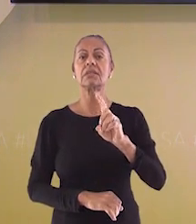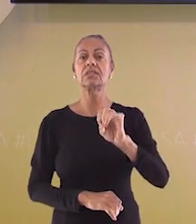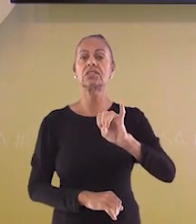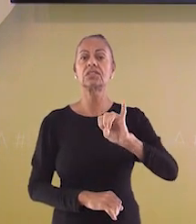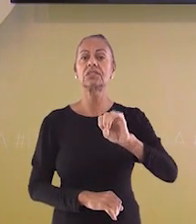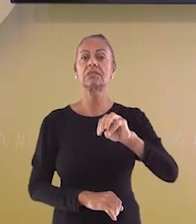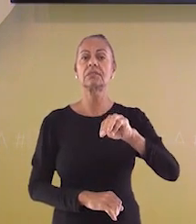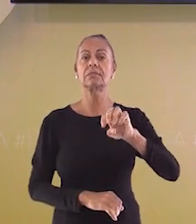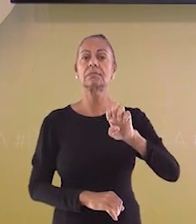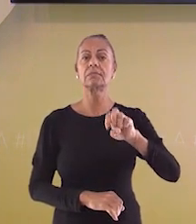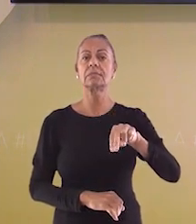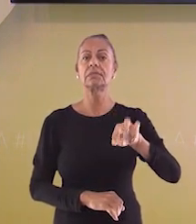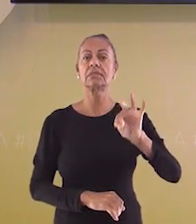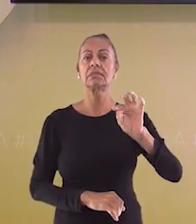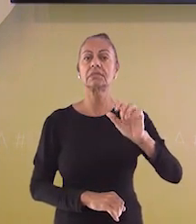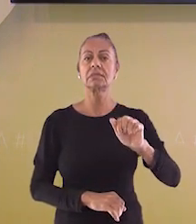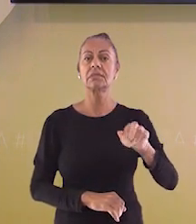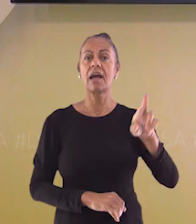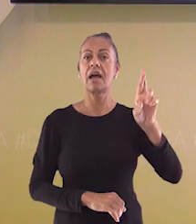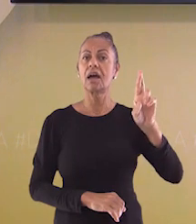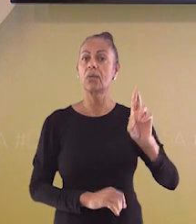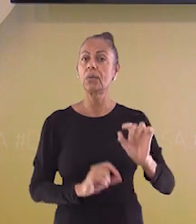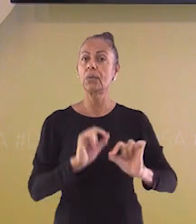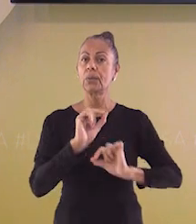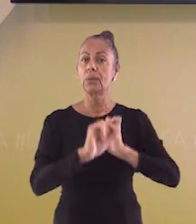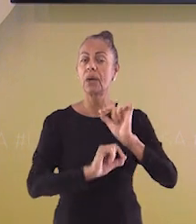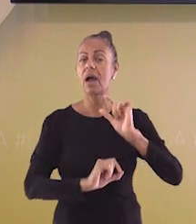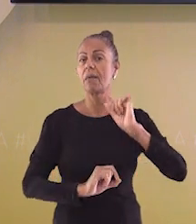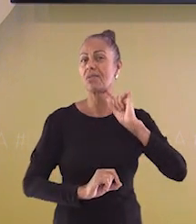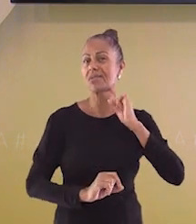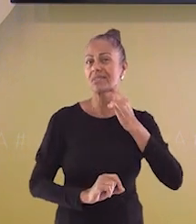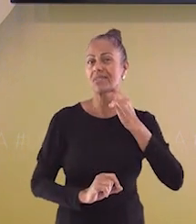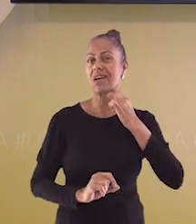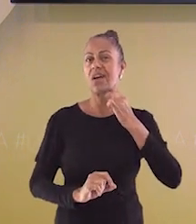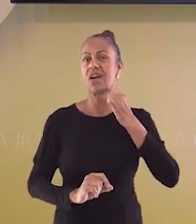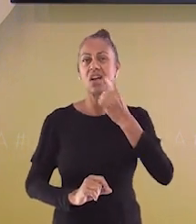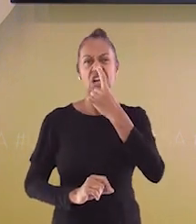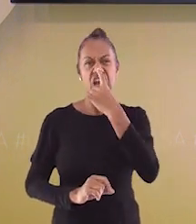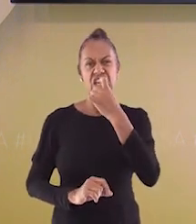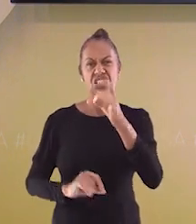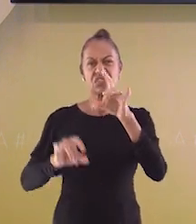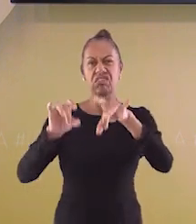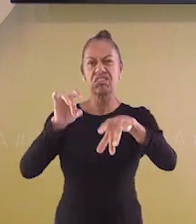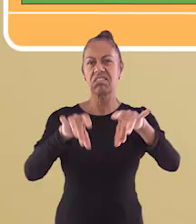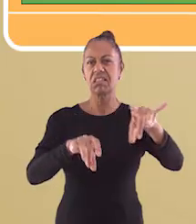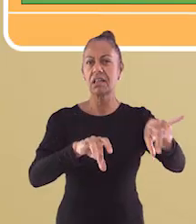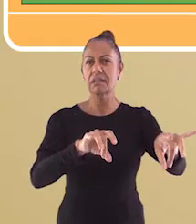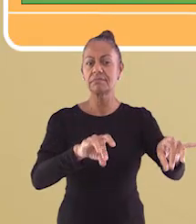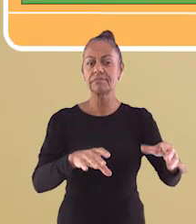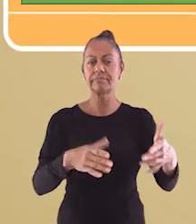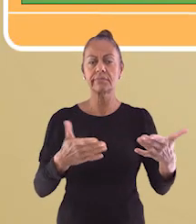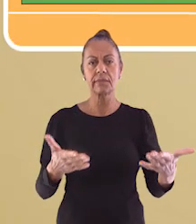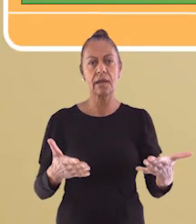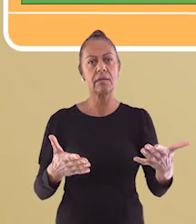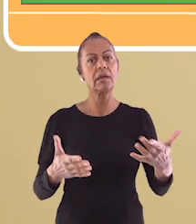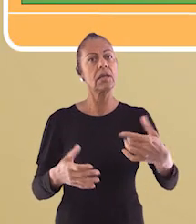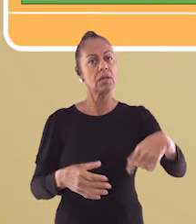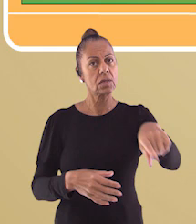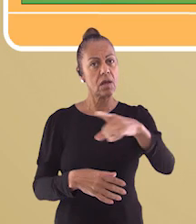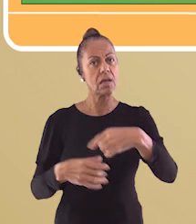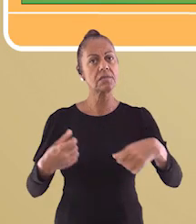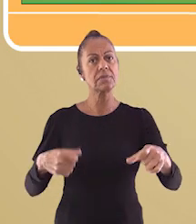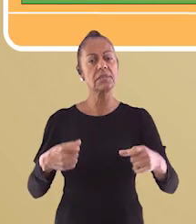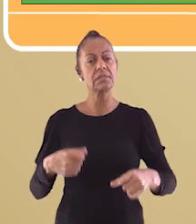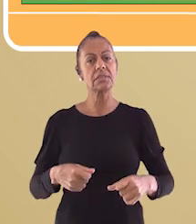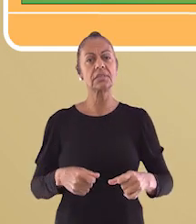poluição sedimentar, né, é lixo, acaba nos rios e nos lagos, como a gente falou, e passa principalmente pela